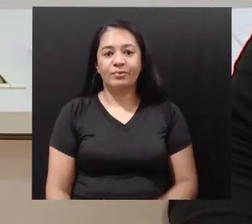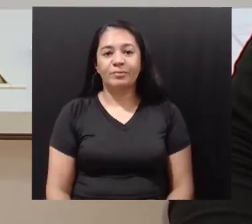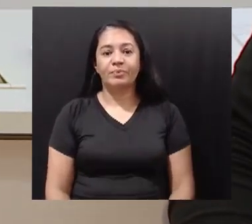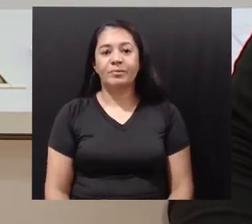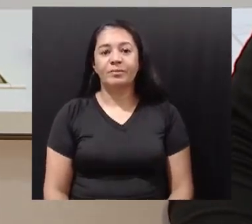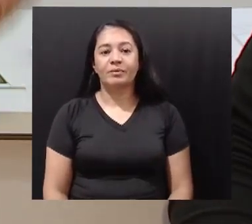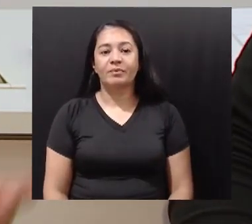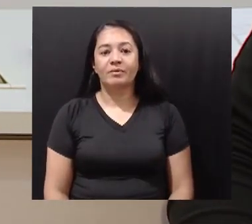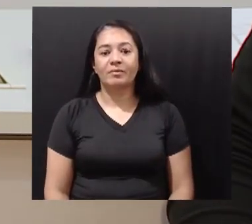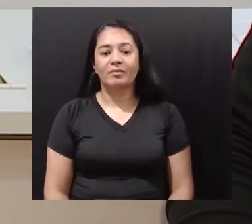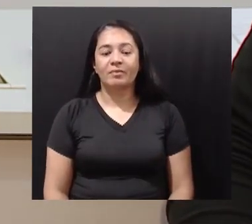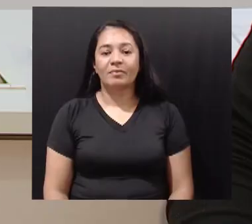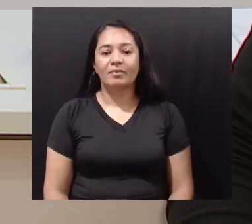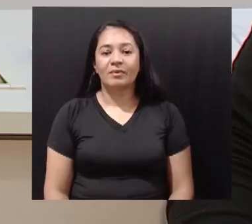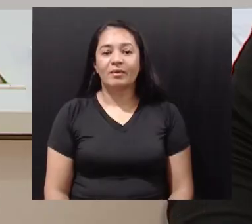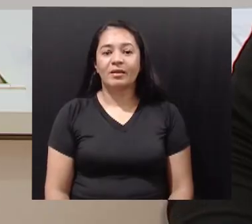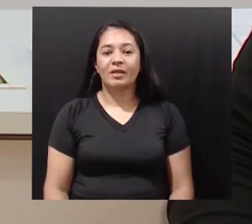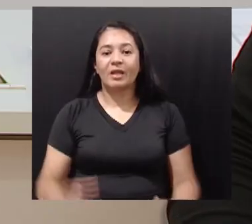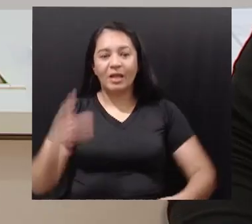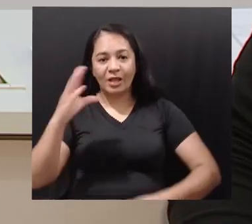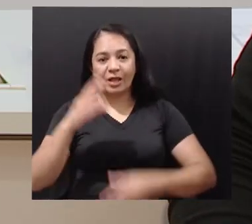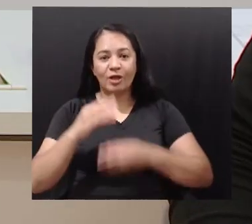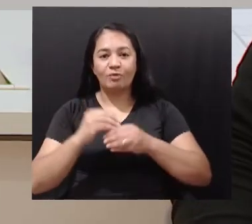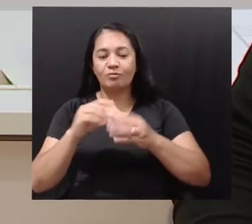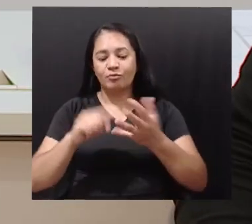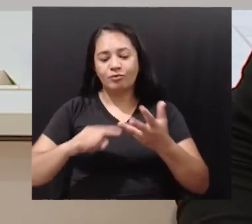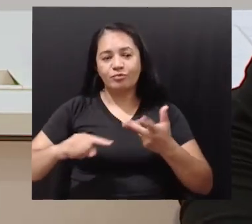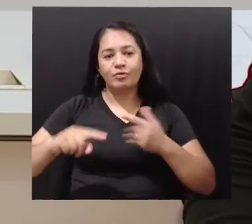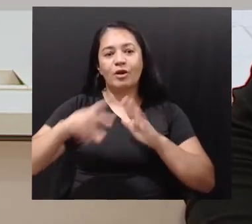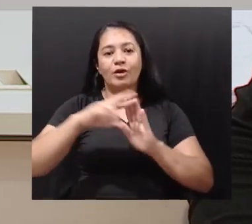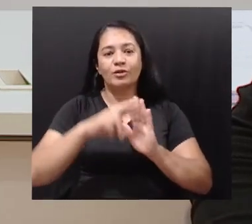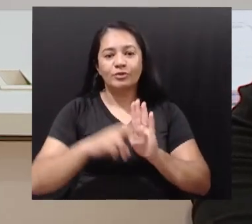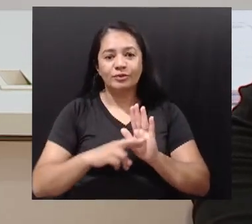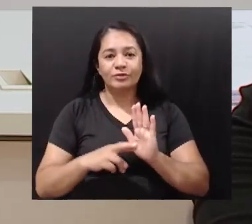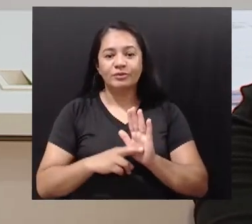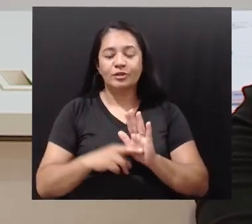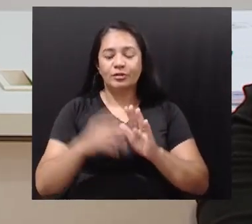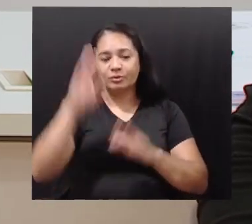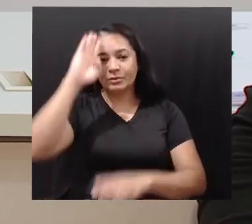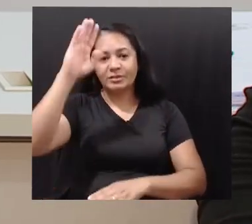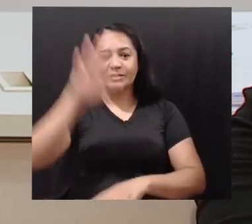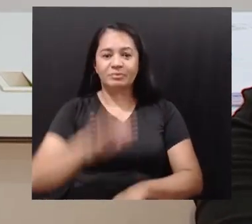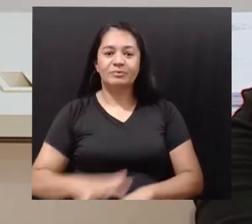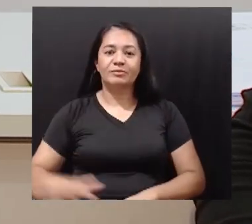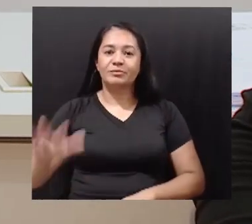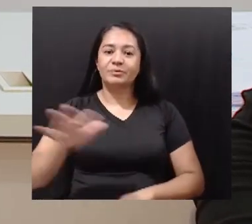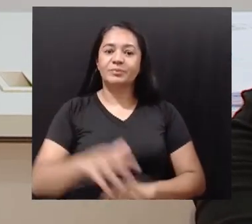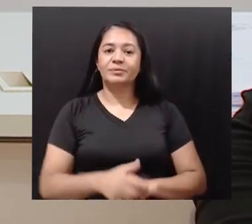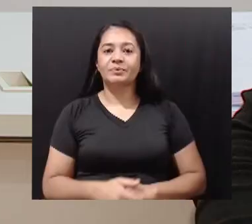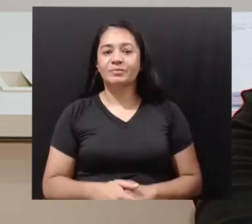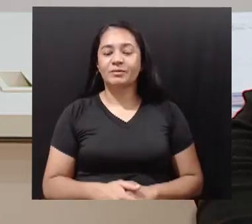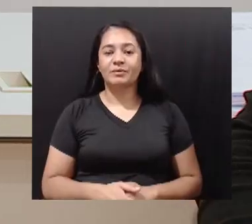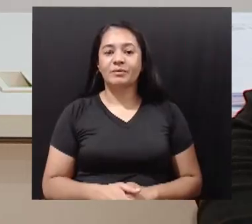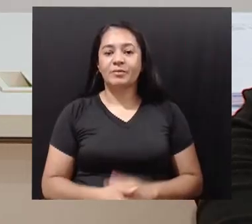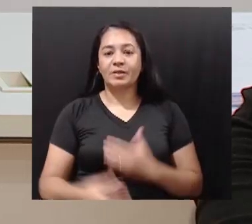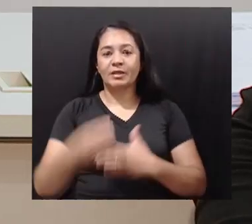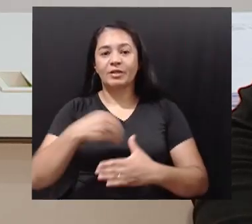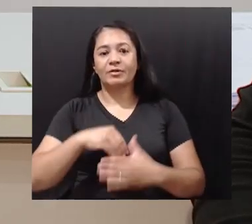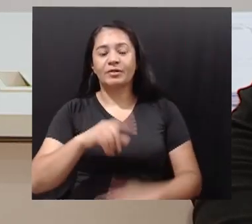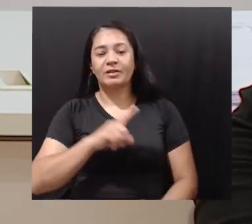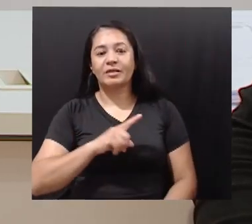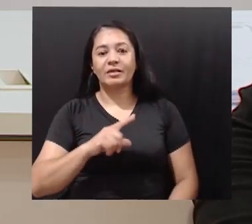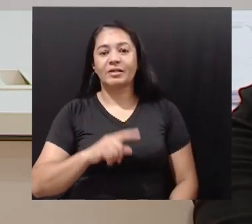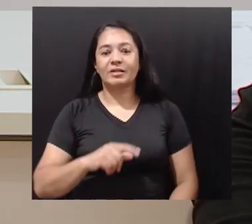ela consolidando uma série de normas, estabelecendo os princípios gerais aí para a proteção de dados. E dentro dela, ela instituiu essa figura do